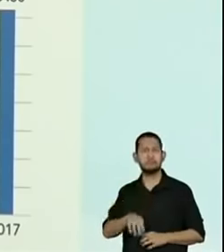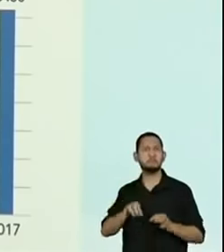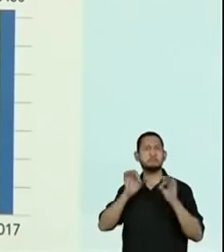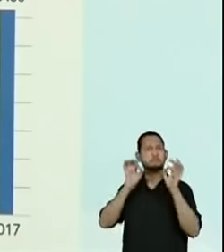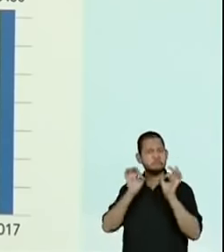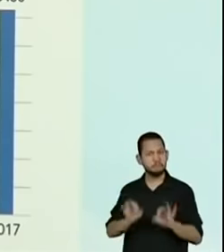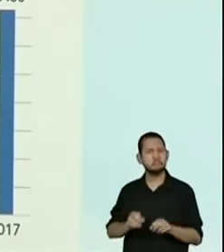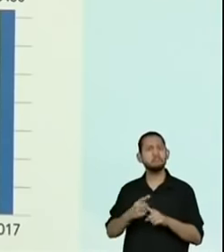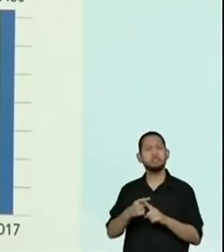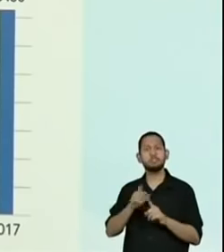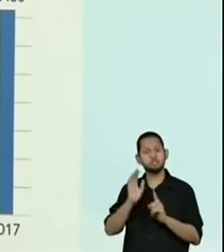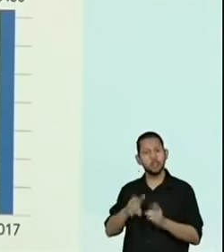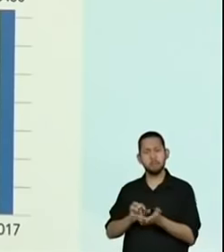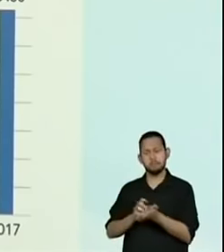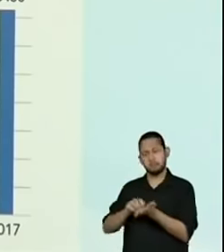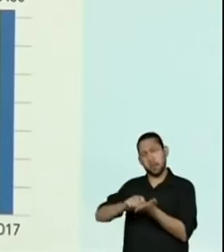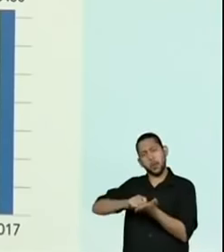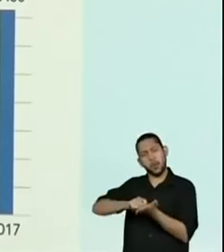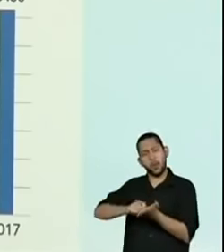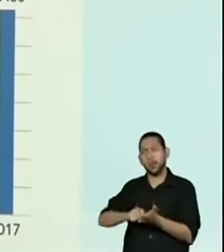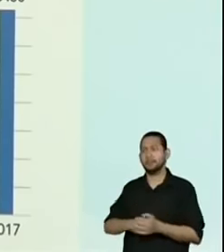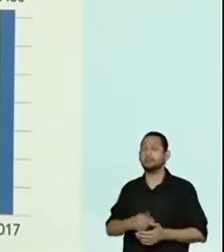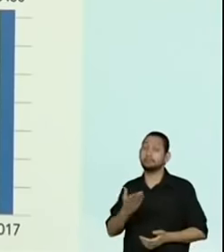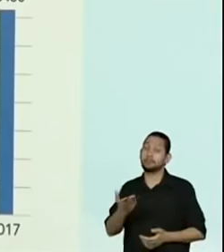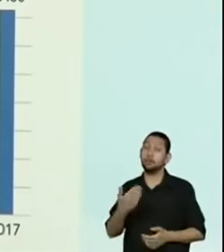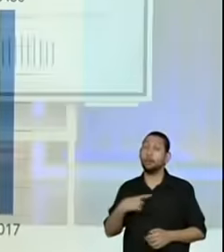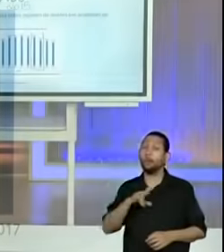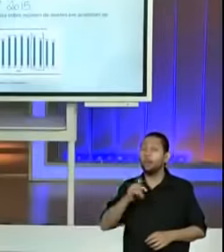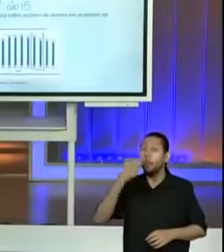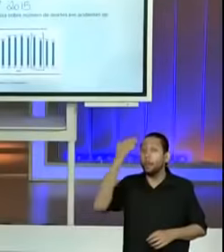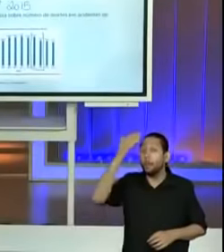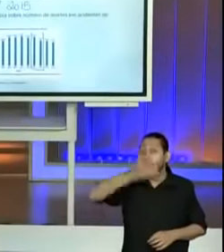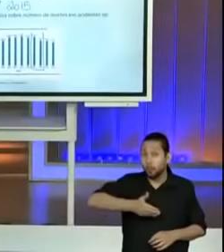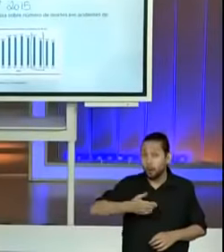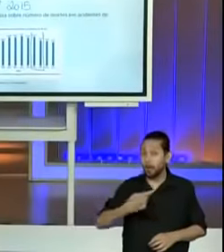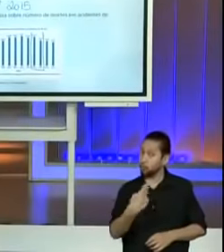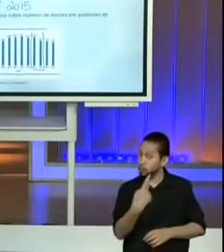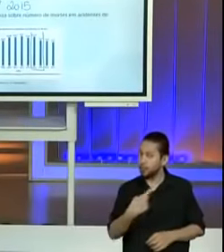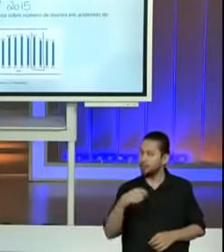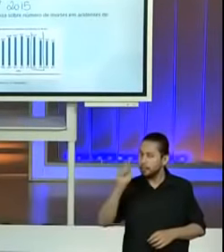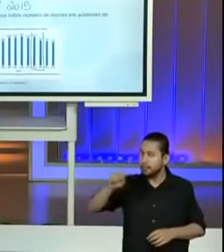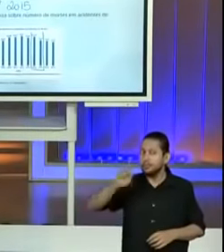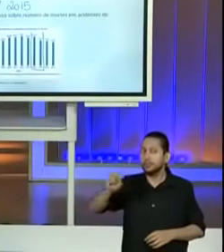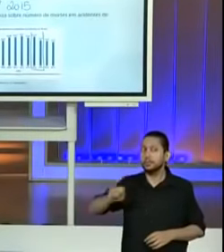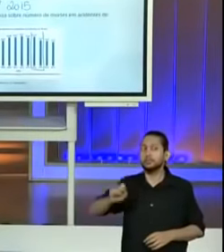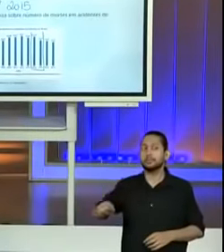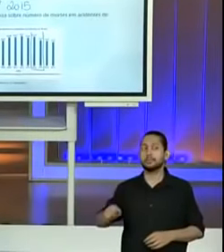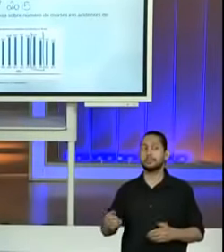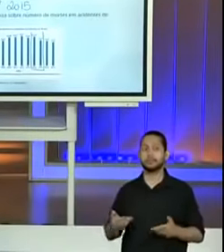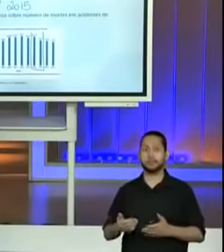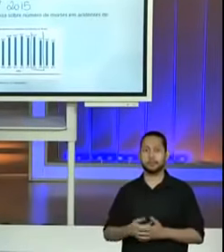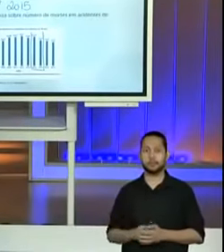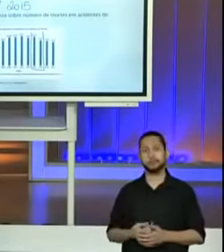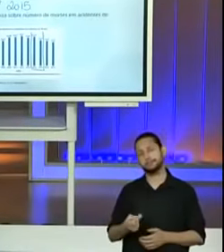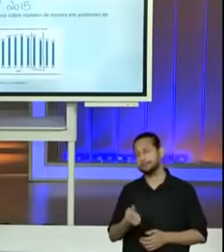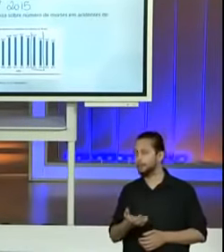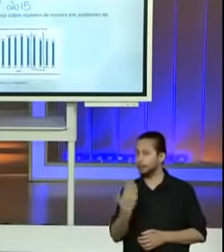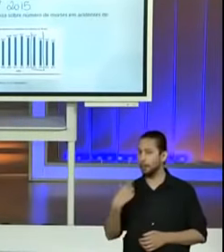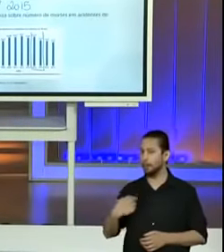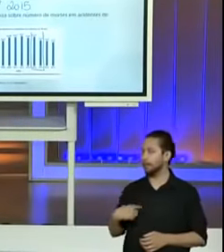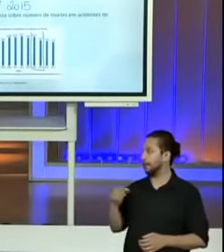também. A Pro gosta do quê? De provar as coisas para você. Vamos fazer a conta ao vivo. Vamos lá. Comigo,